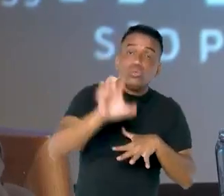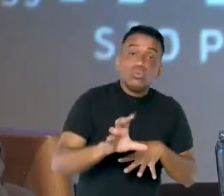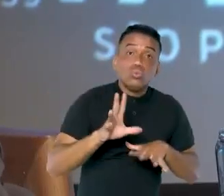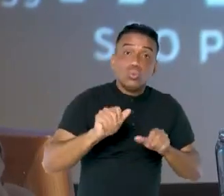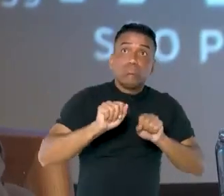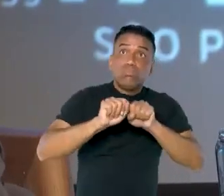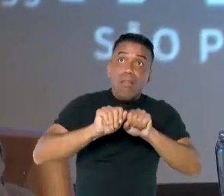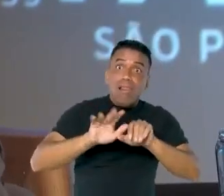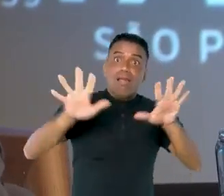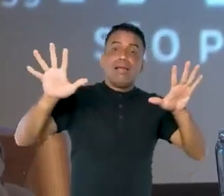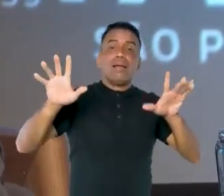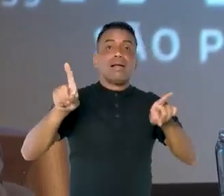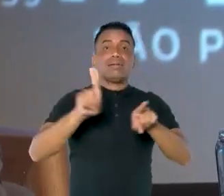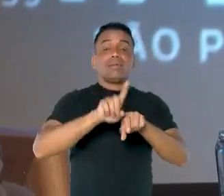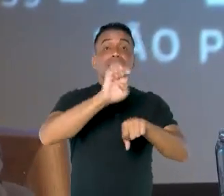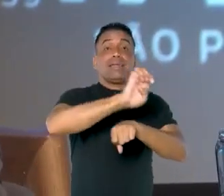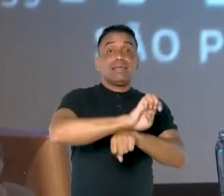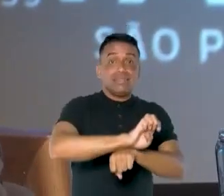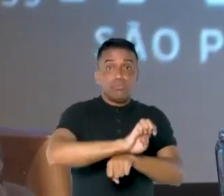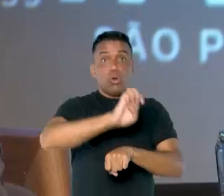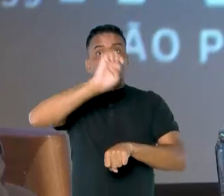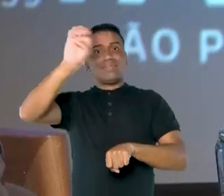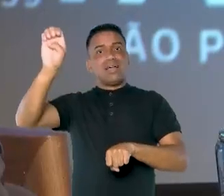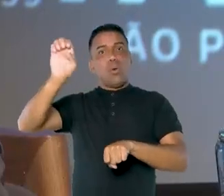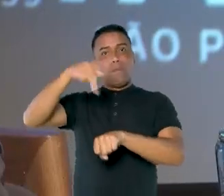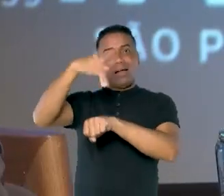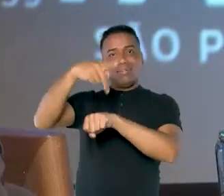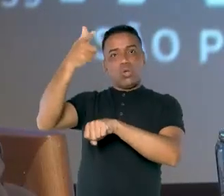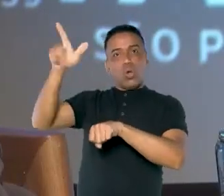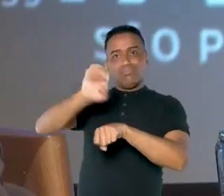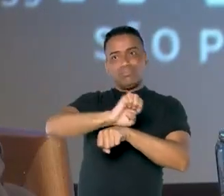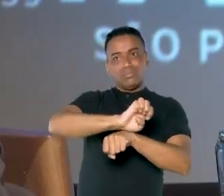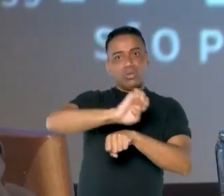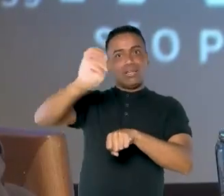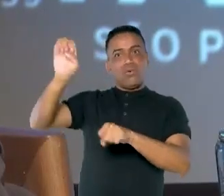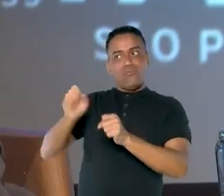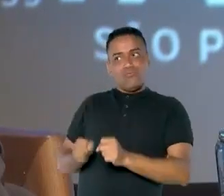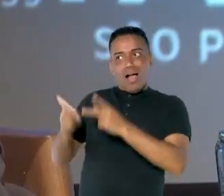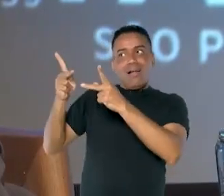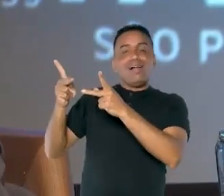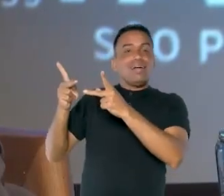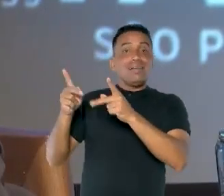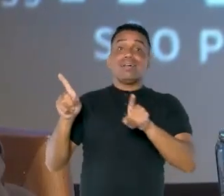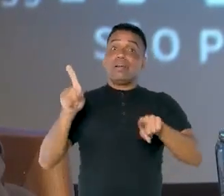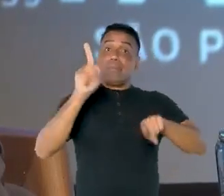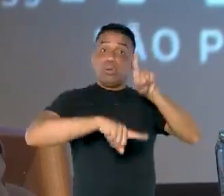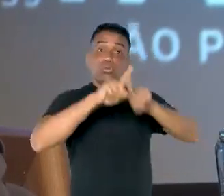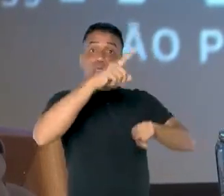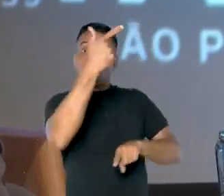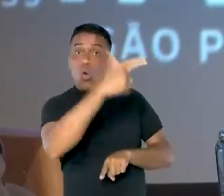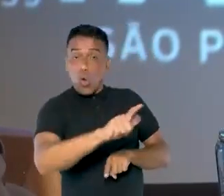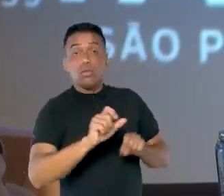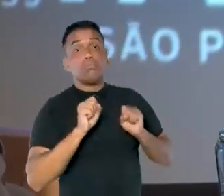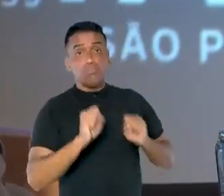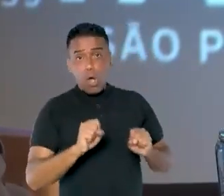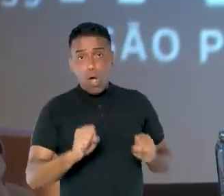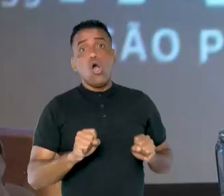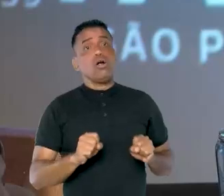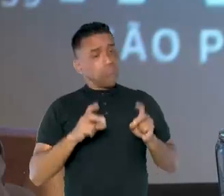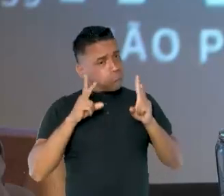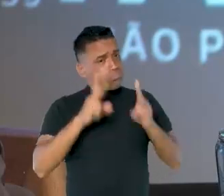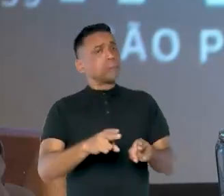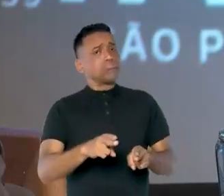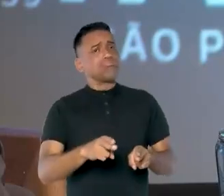em termos de exportação, né? E outros produtos podem ter o mesmo destino,